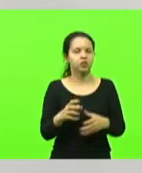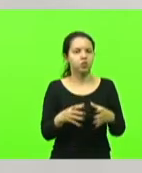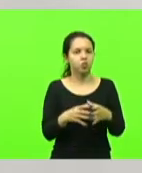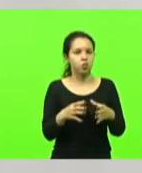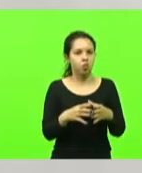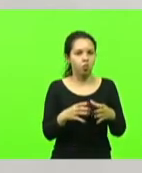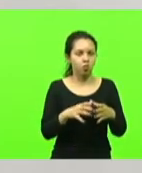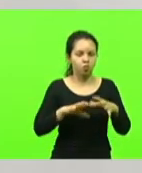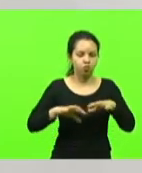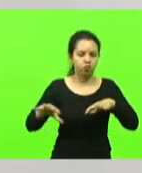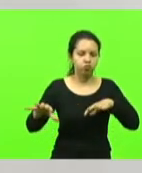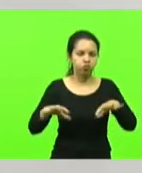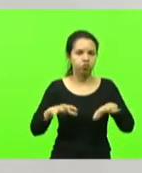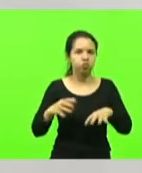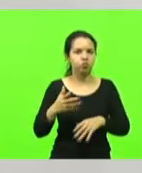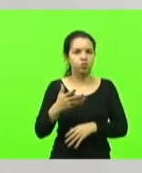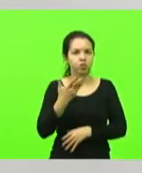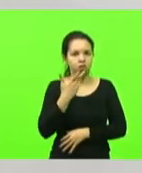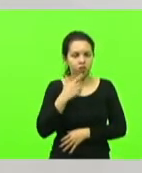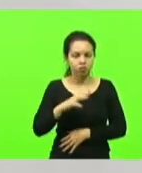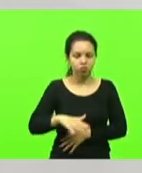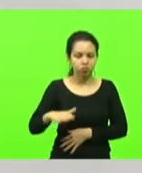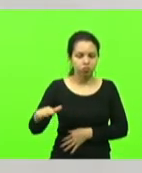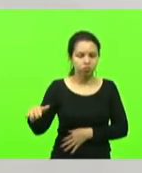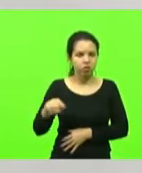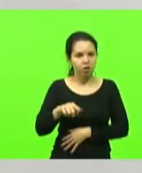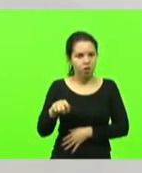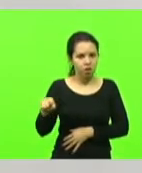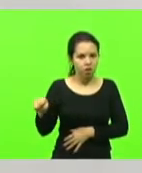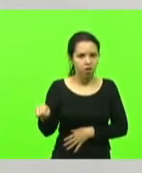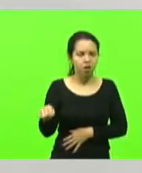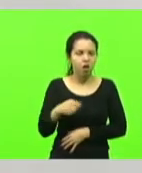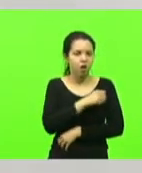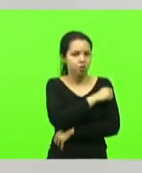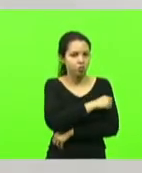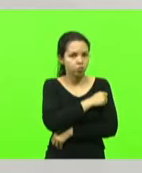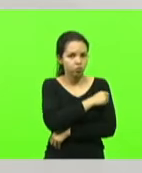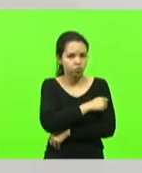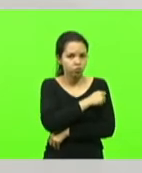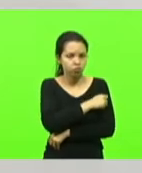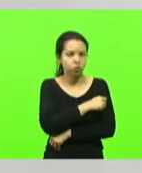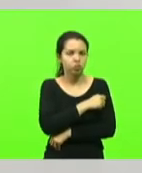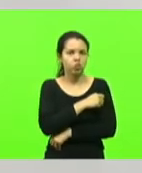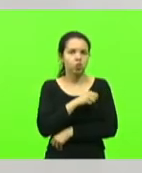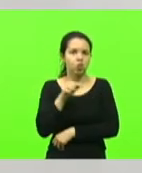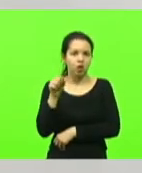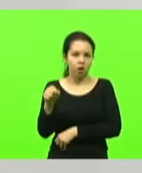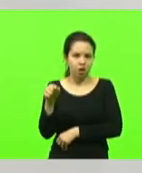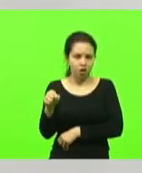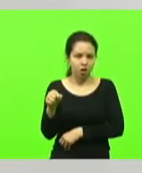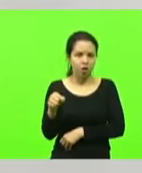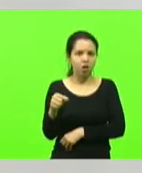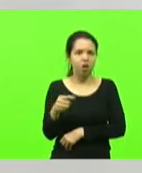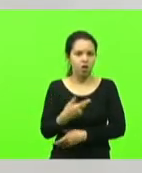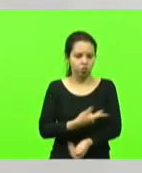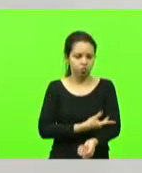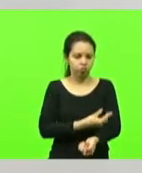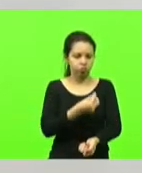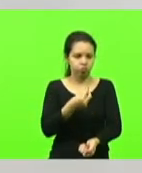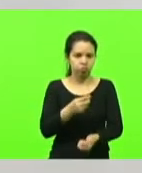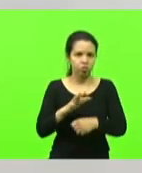etária de infantil, nenhum aluno suspeito testou positivo. Será que não é o momento de rever essa questão